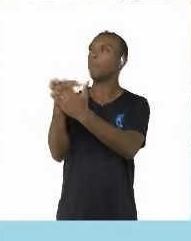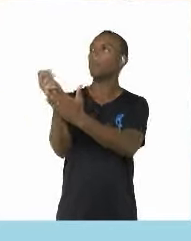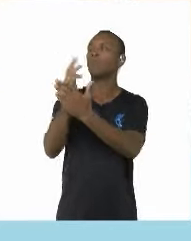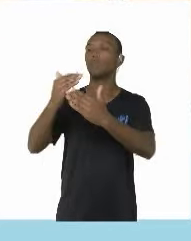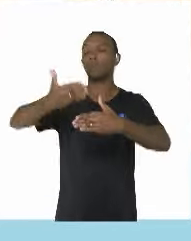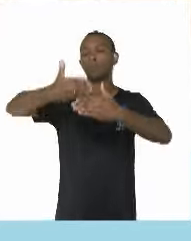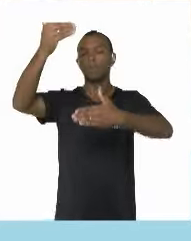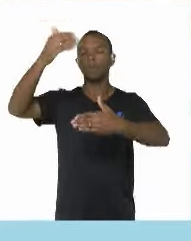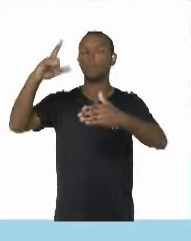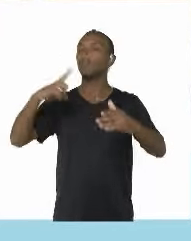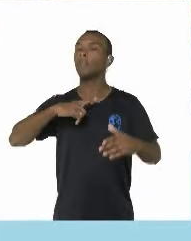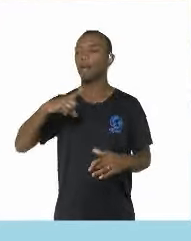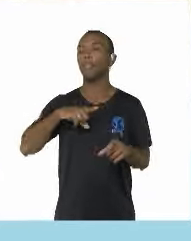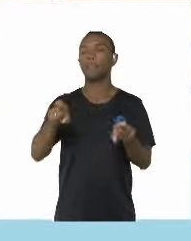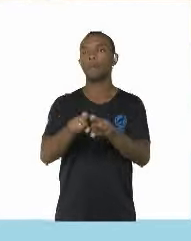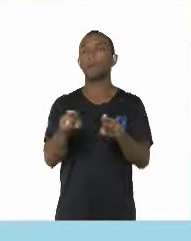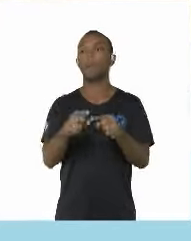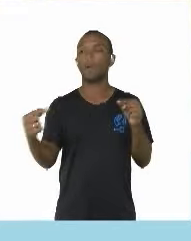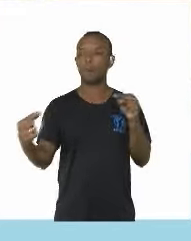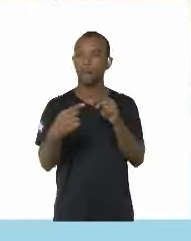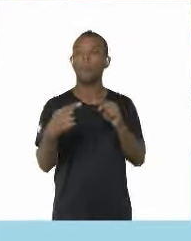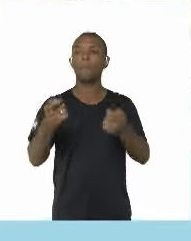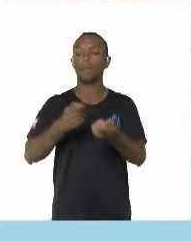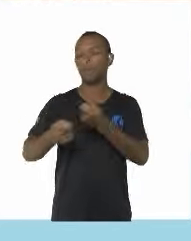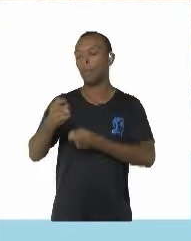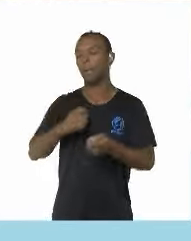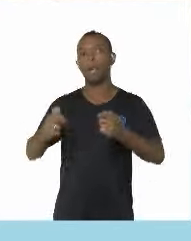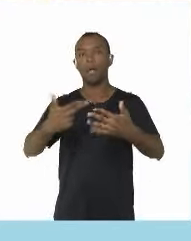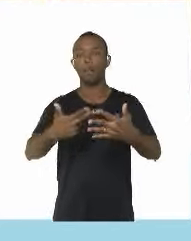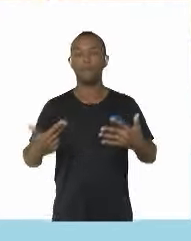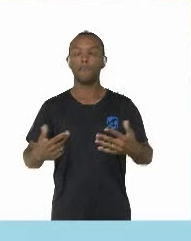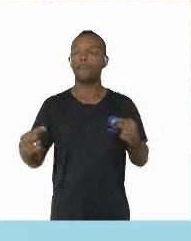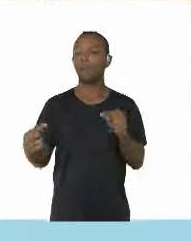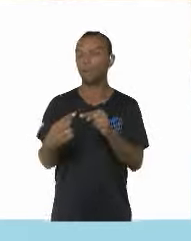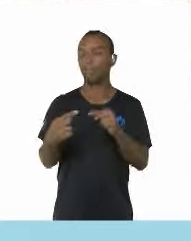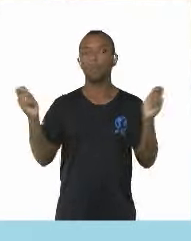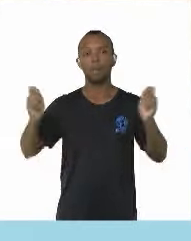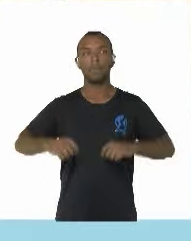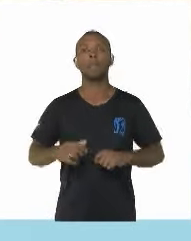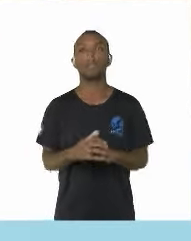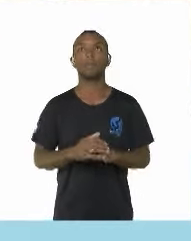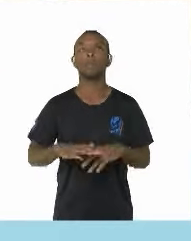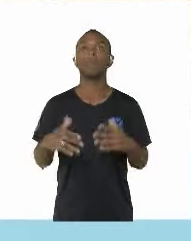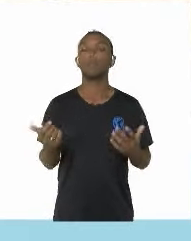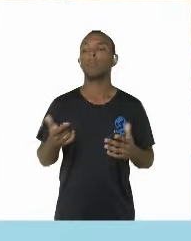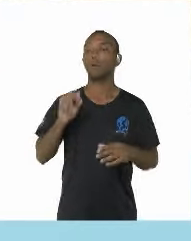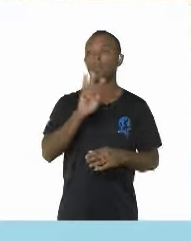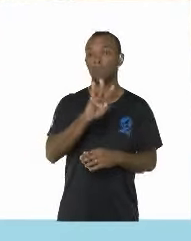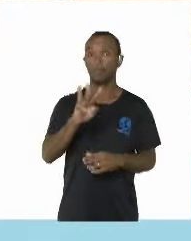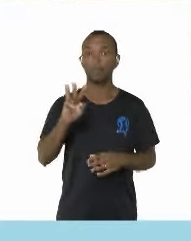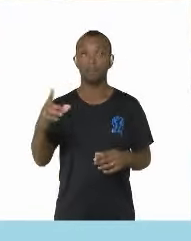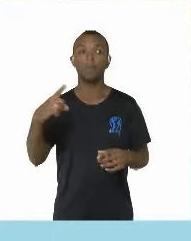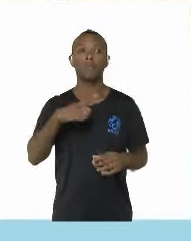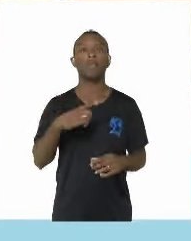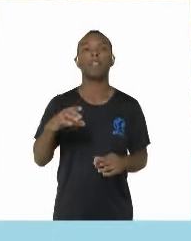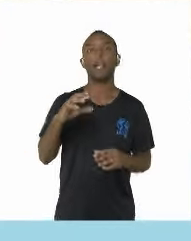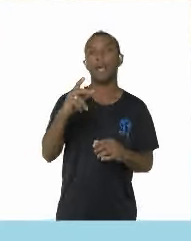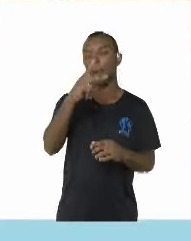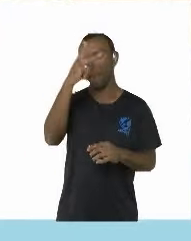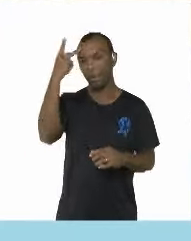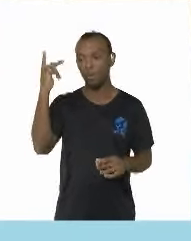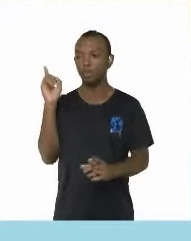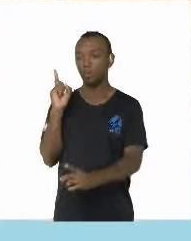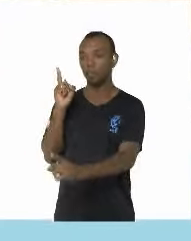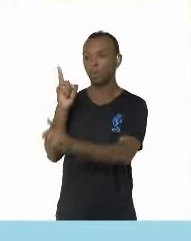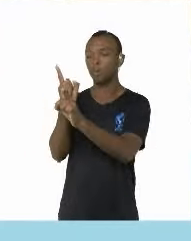feito com estampa. Né? A gente pode aplicar em vários mercados. E através desse site, eu tive esse cliente, que é o mesmo cliente, que me